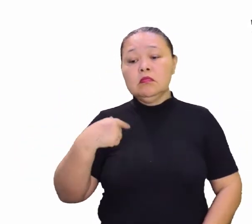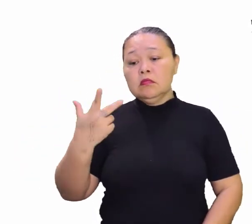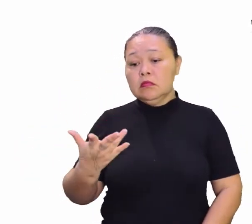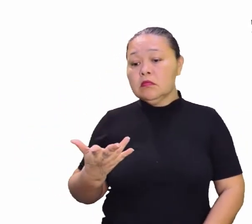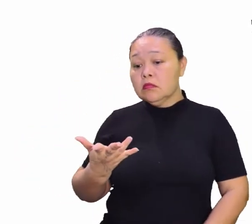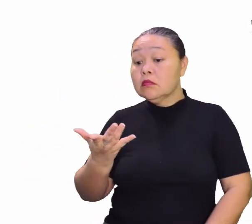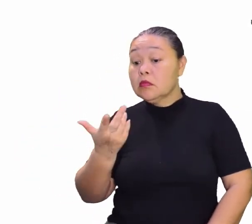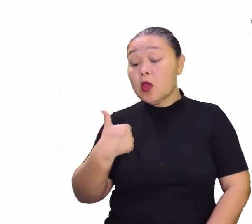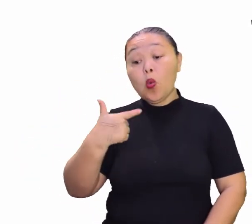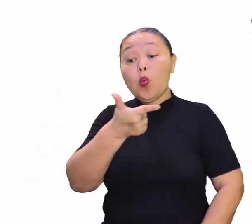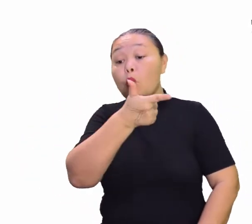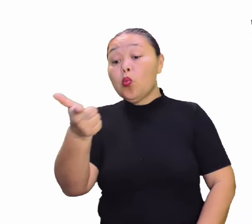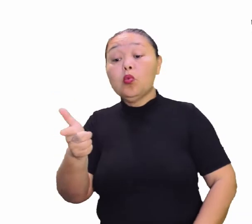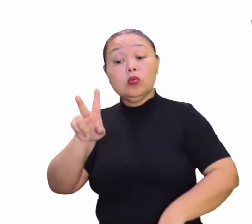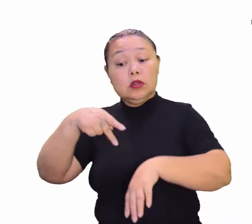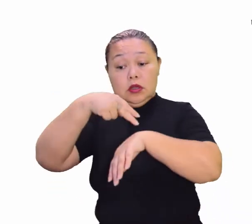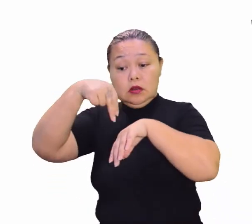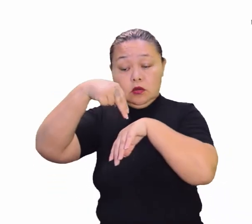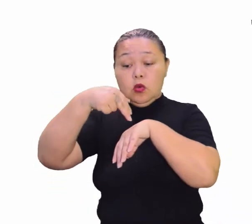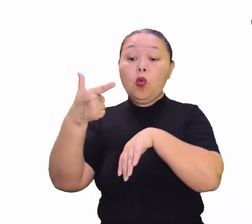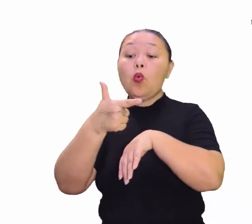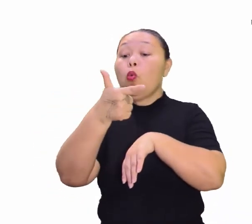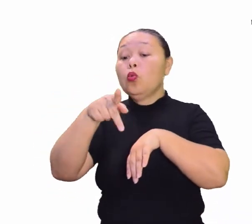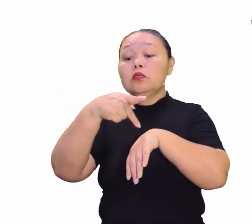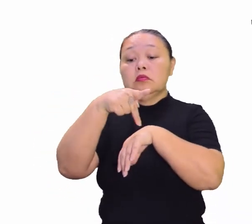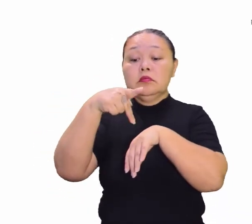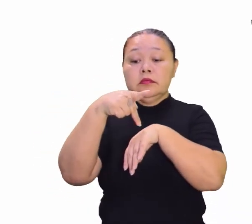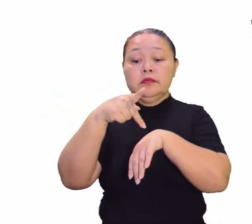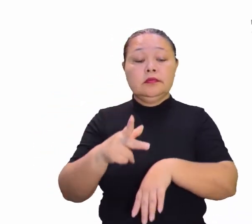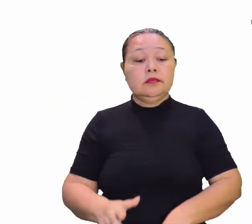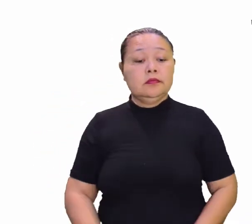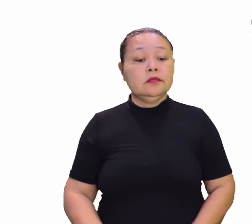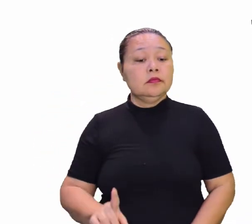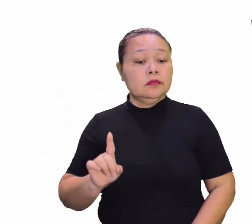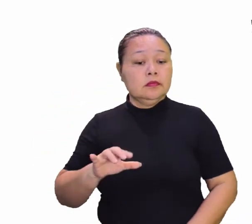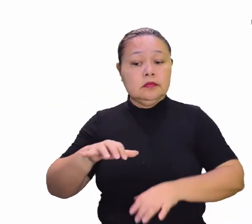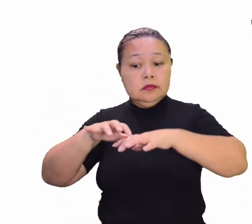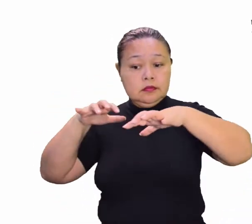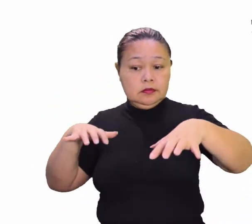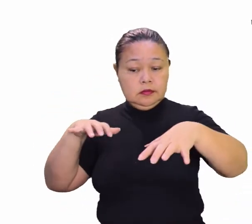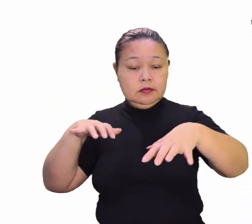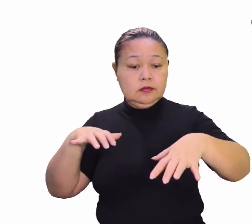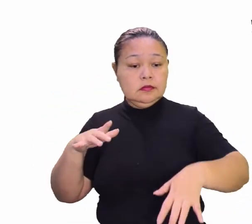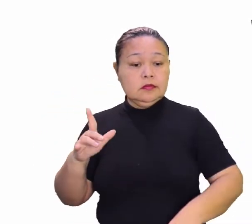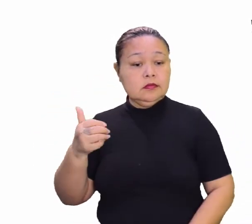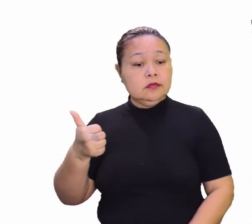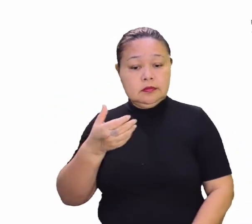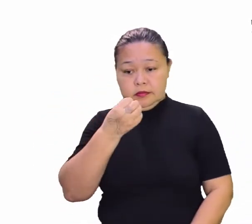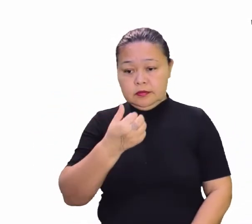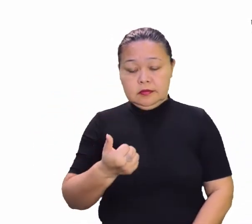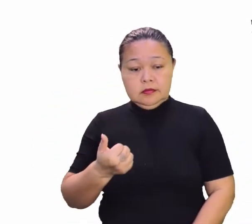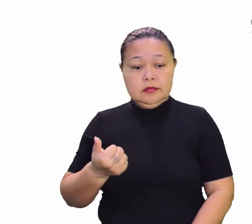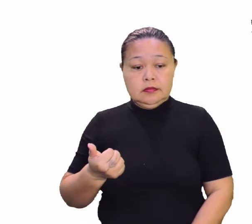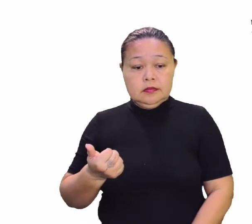ele quer se tornar uma outra nação. Outra nação. Um outro país. Muito bem. Isso é um movimento separatista, galera. Muito bem,